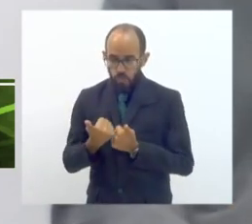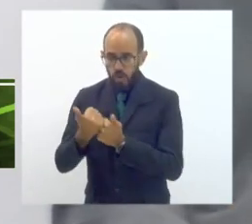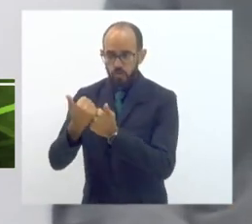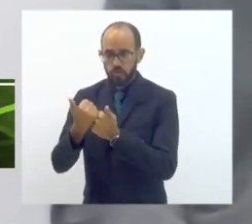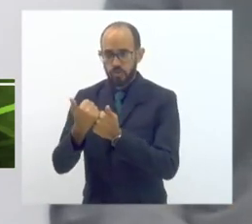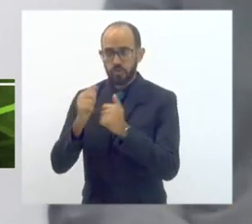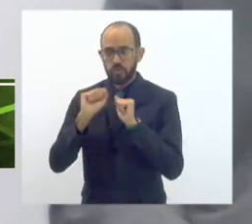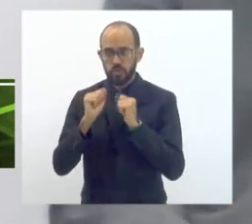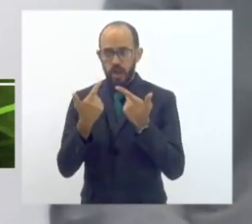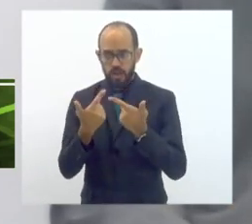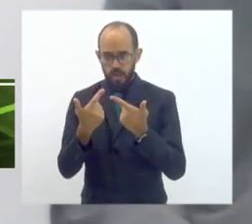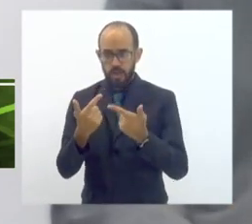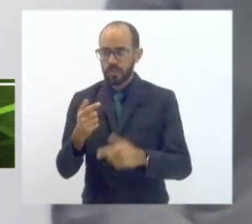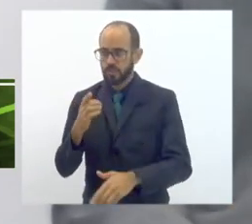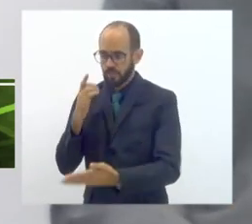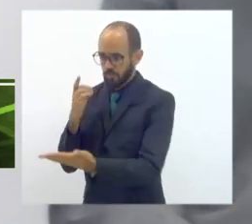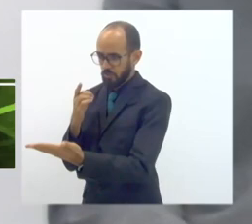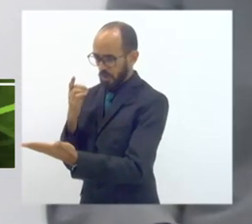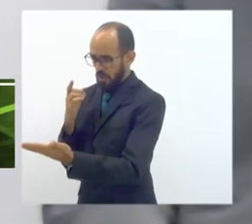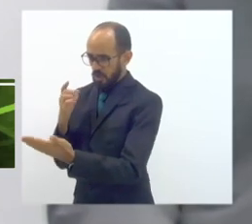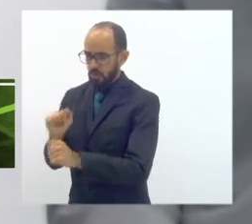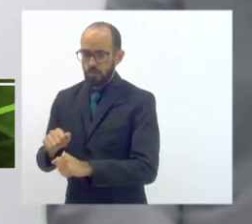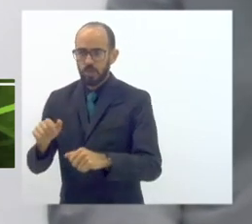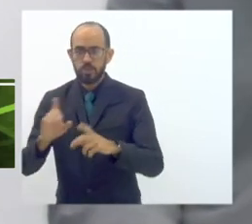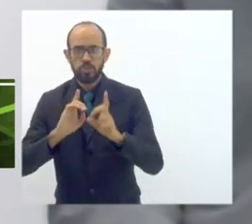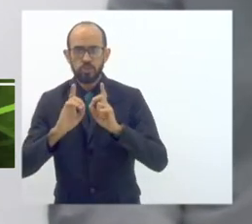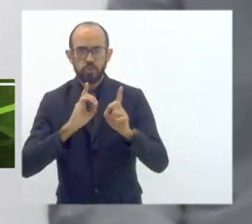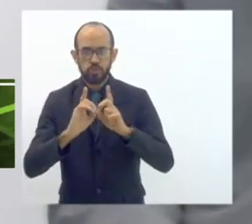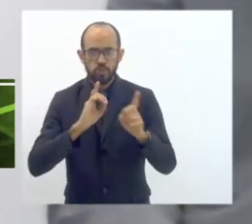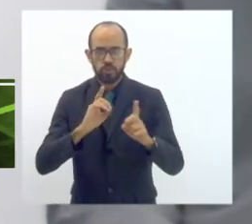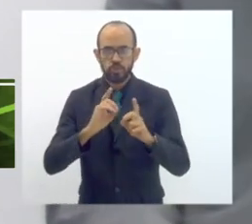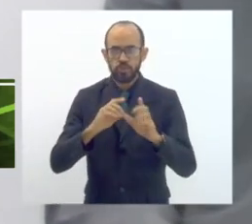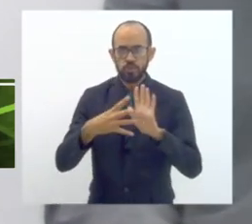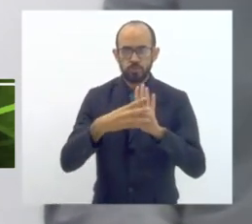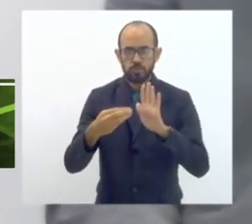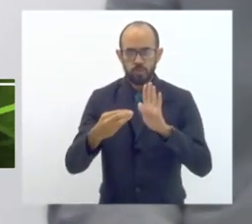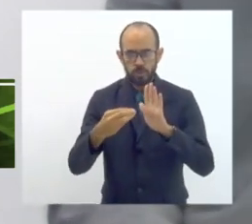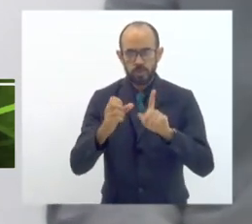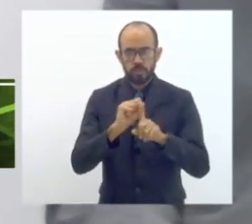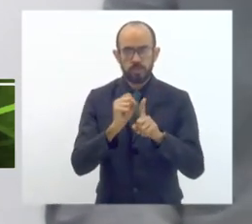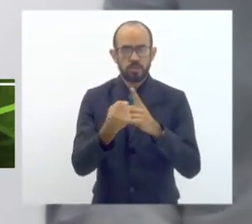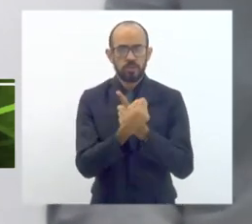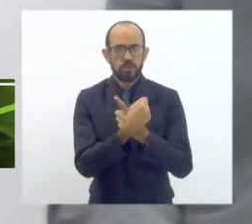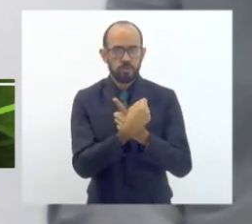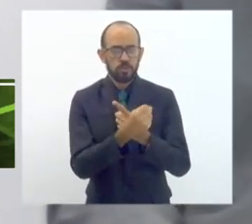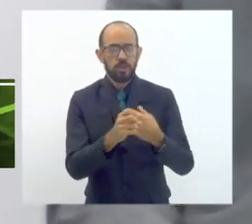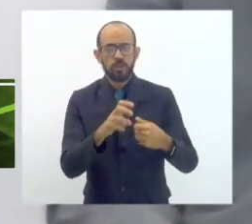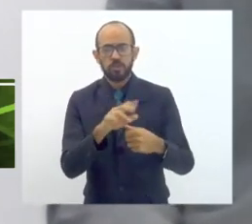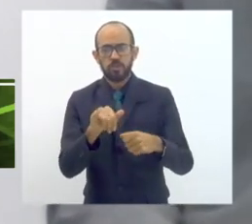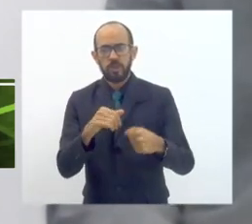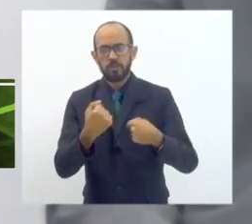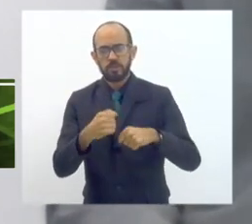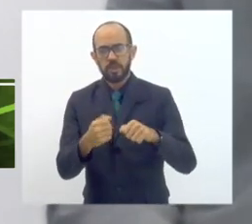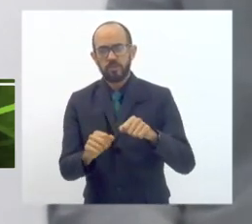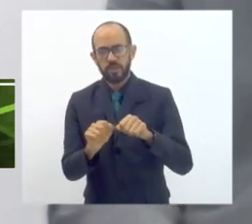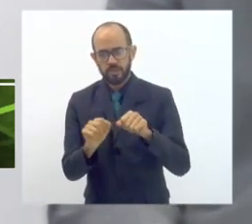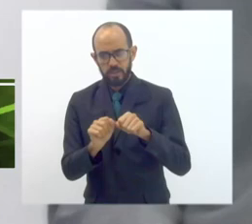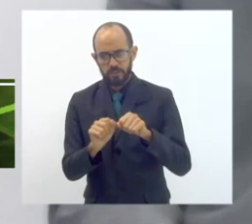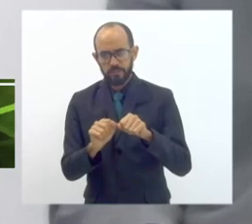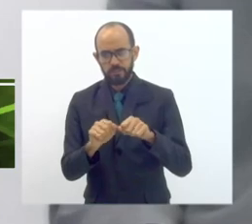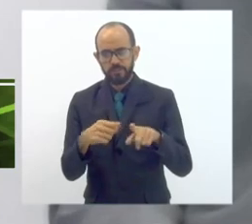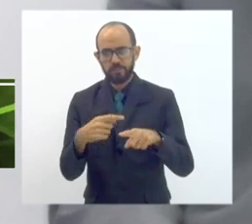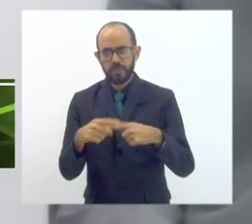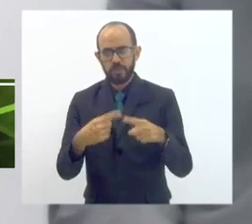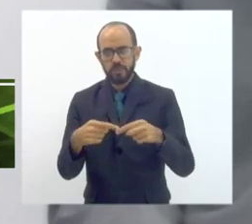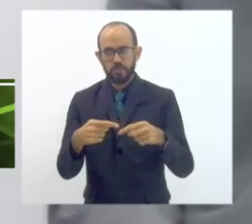Casa Legislativa para a gente também discutir os modelos assistenciais que, eventualmente, a gente vai precisar ter para que, eventualmente, no futuro, a